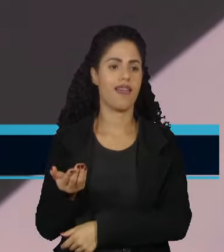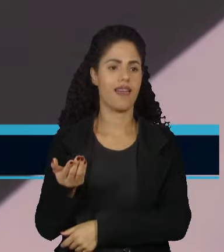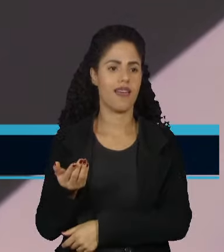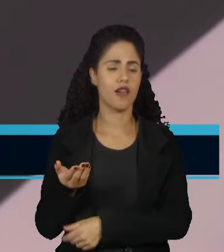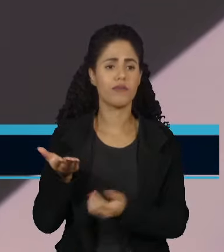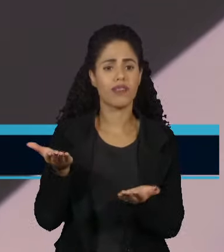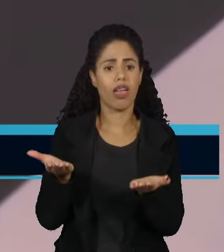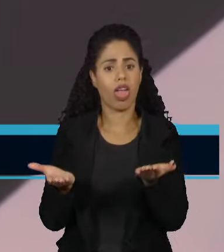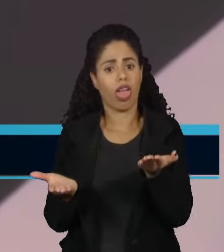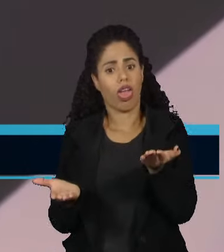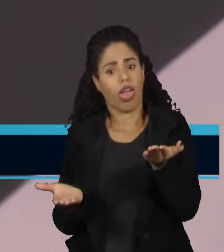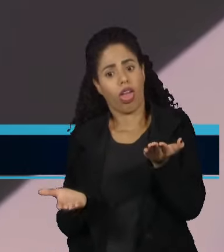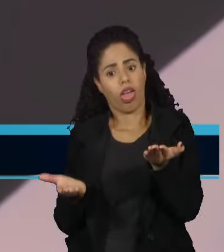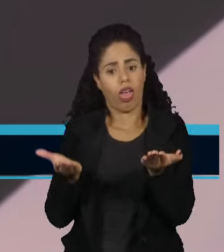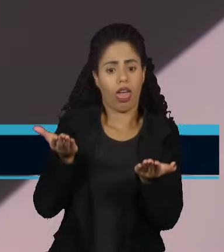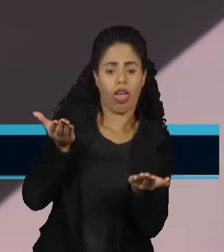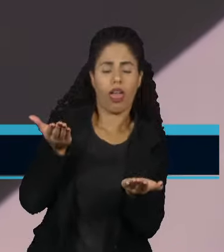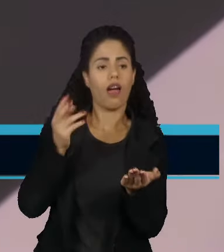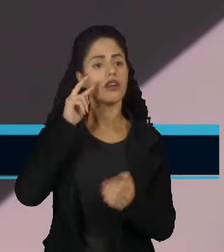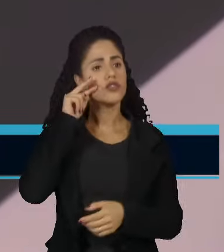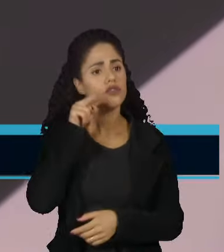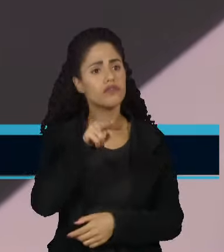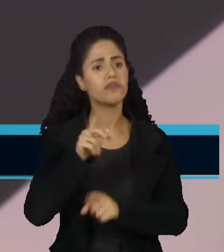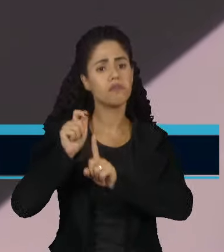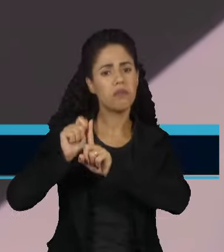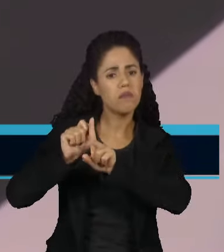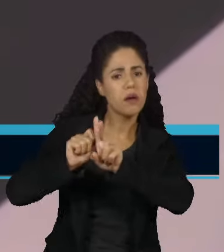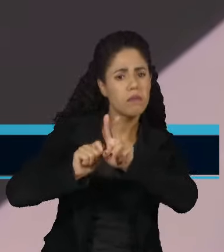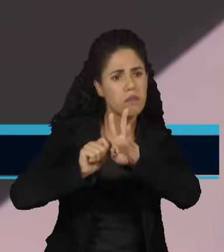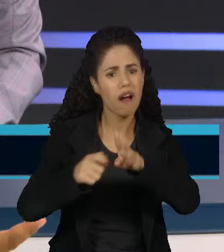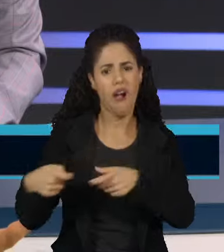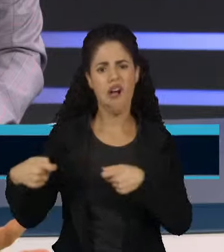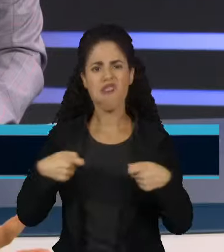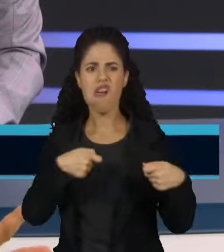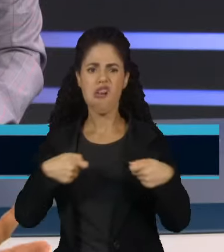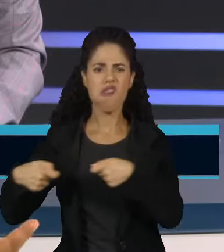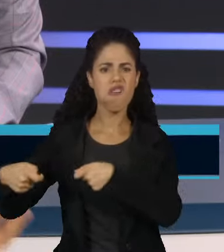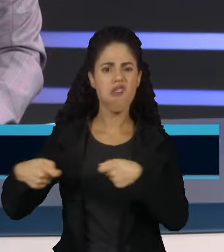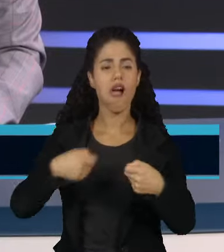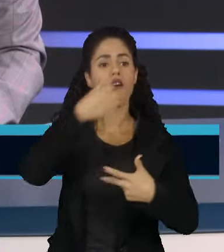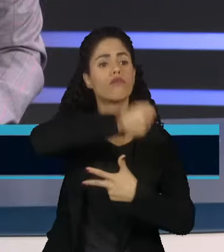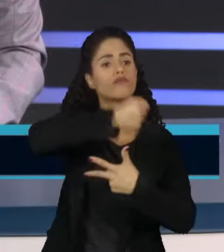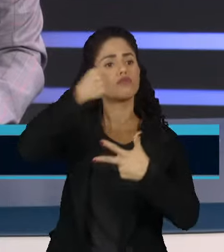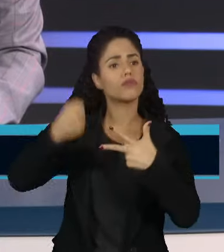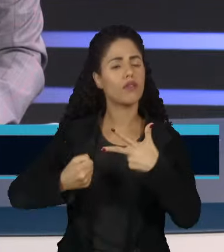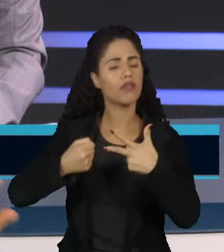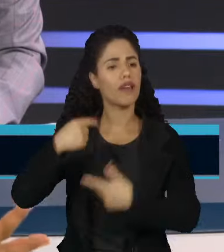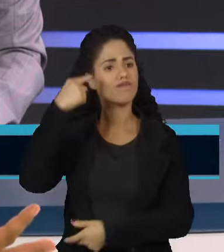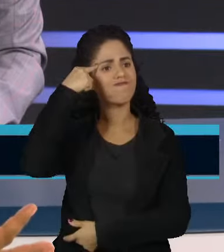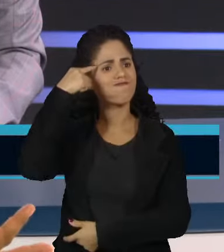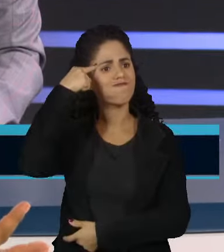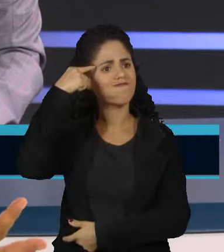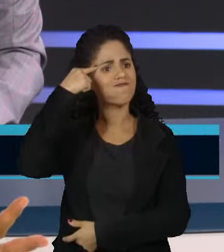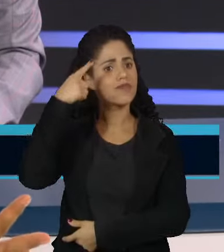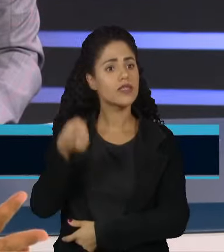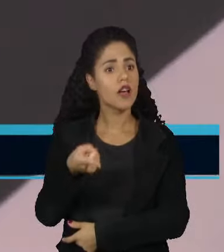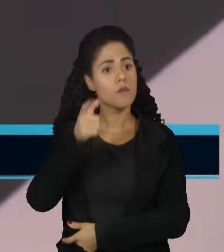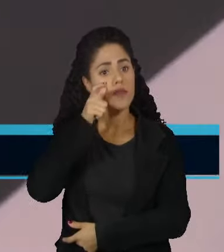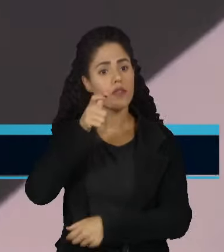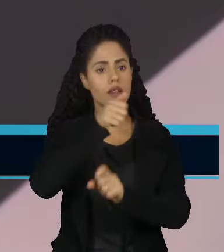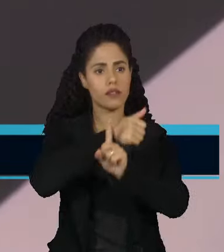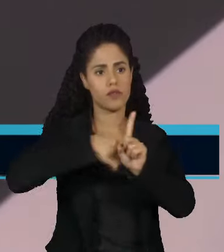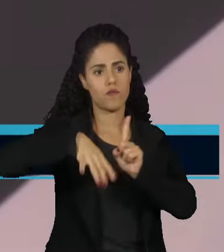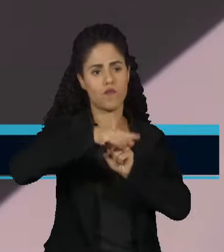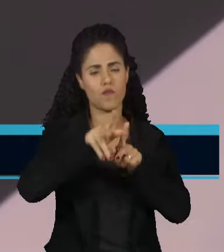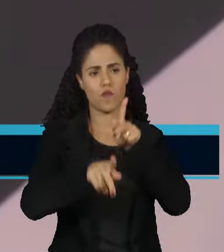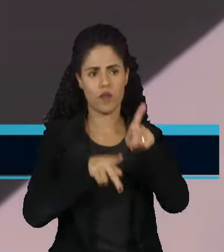muito desequilibrado e a gente assistiu meses de guerra, disputa entre os poderes, sem pensar necessariamente no interesse público. Então,